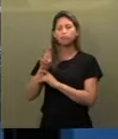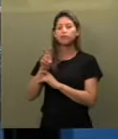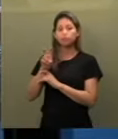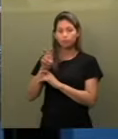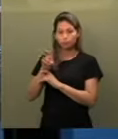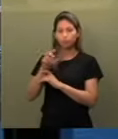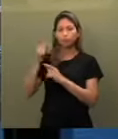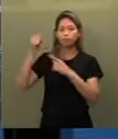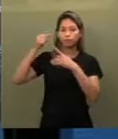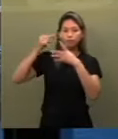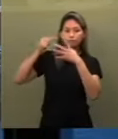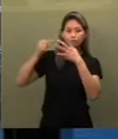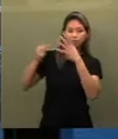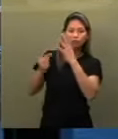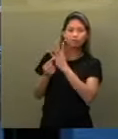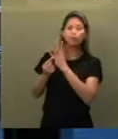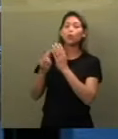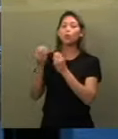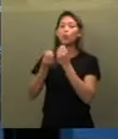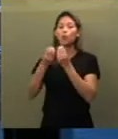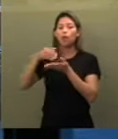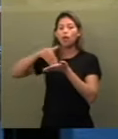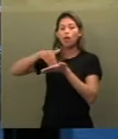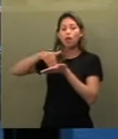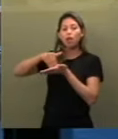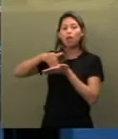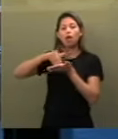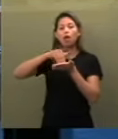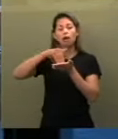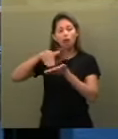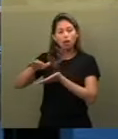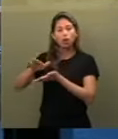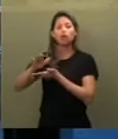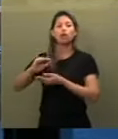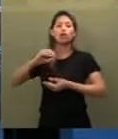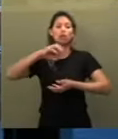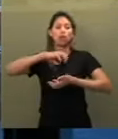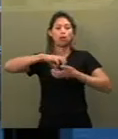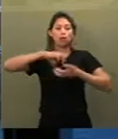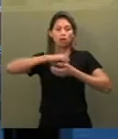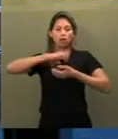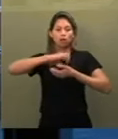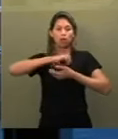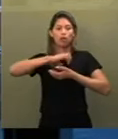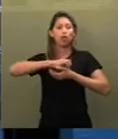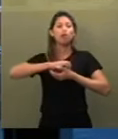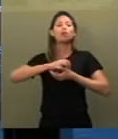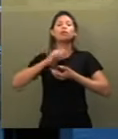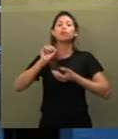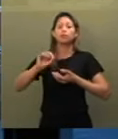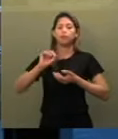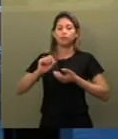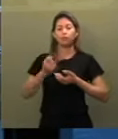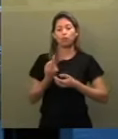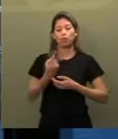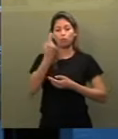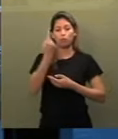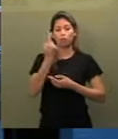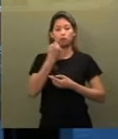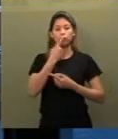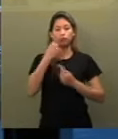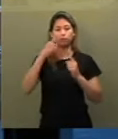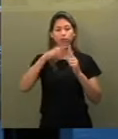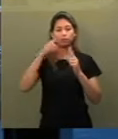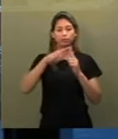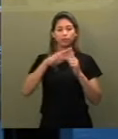condições para o afastamento de ministros do Supremo Tribunal Federal. Uma delas, senador Vanderlan,